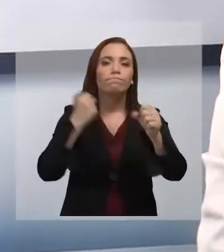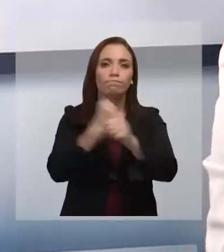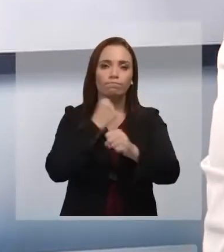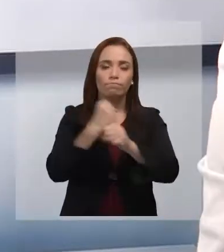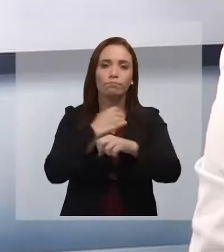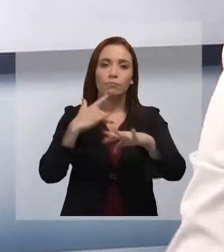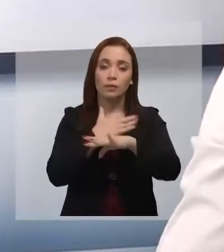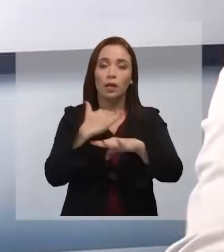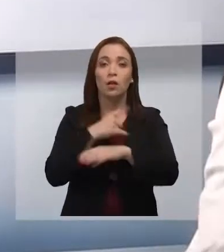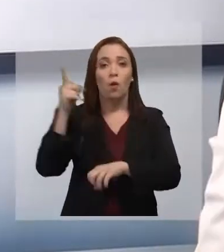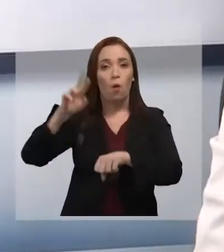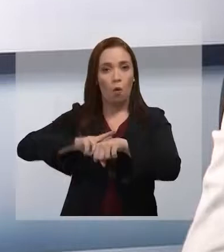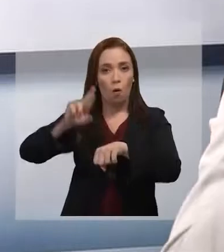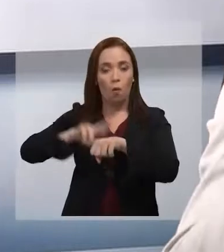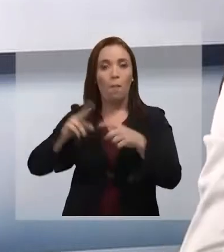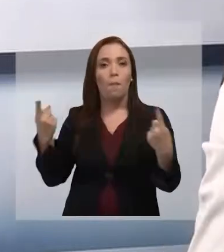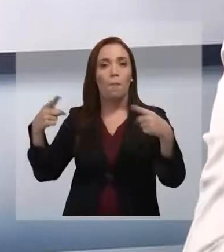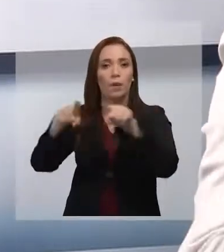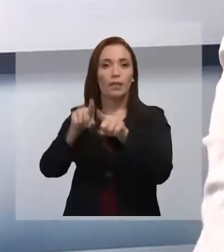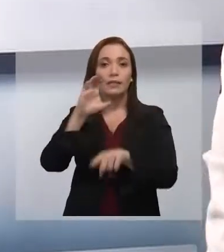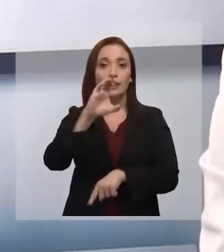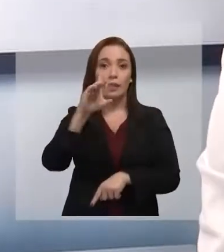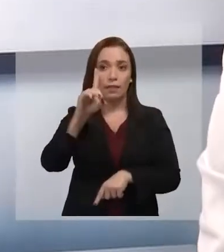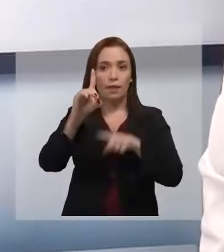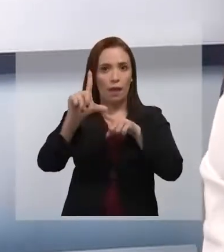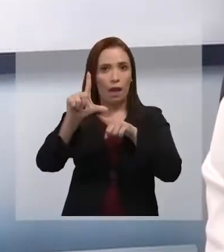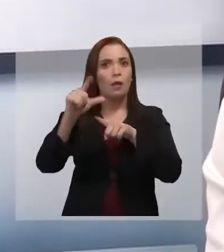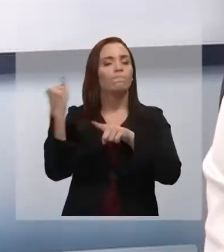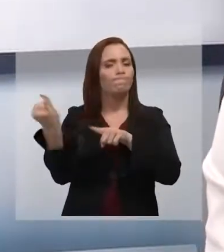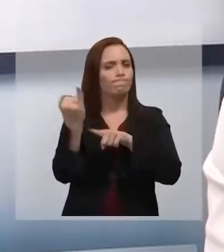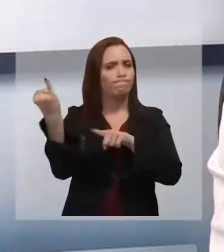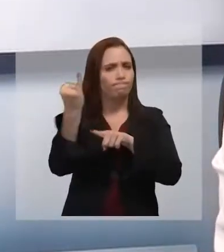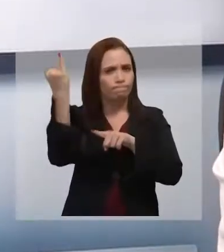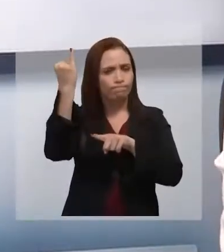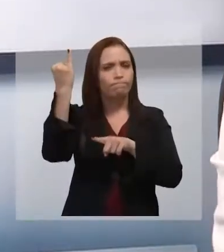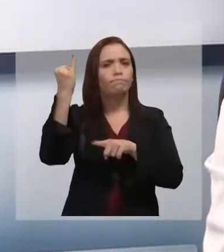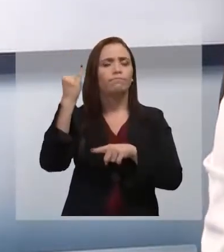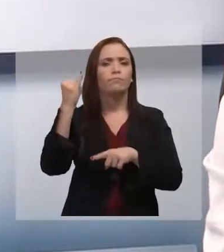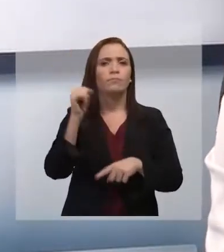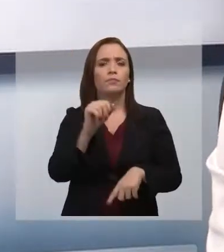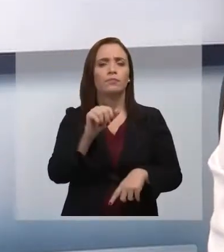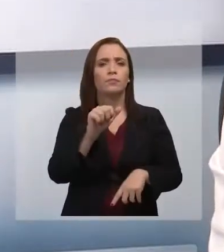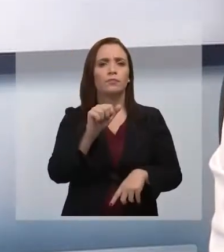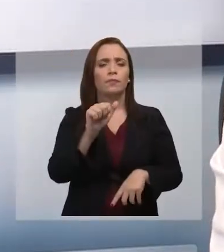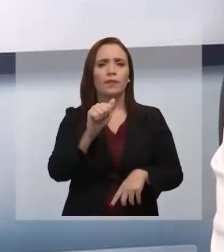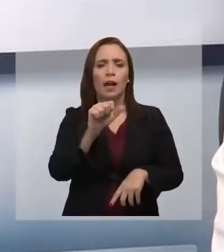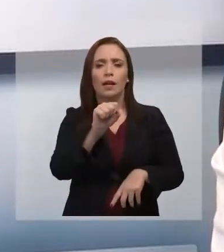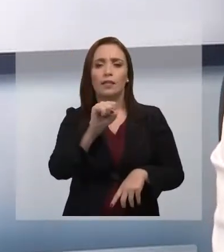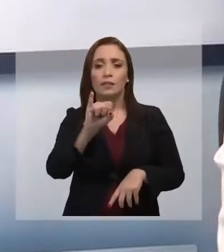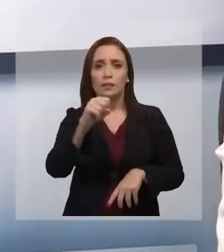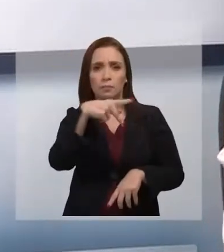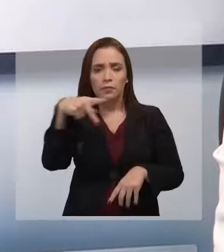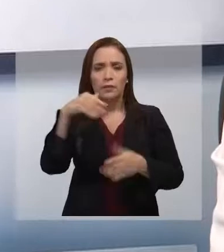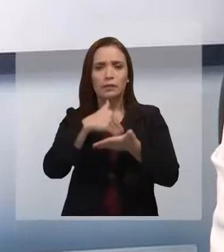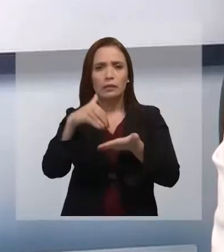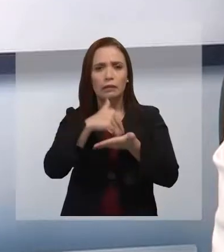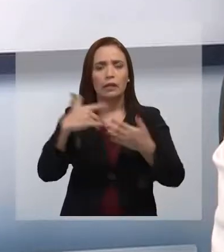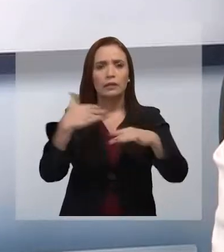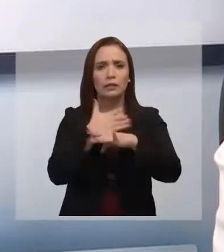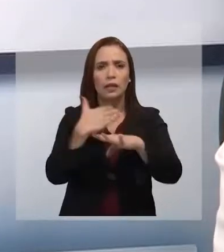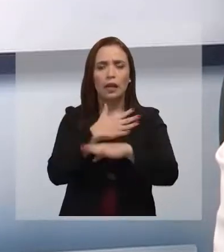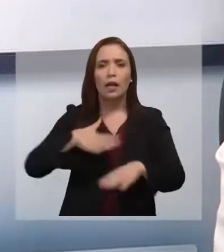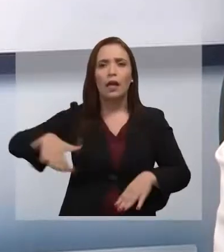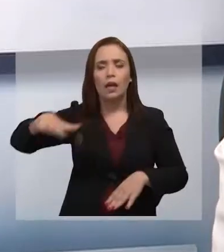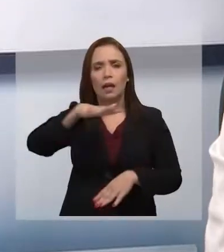do centro. O prefeito Roberto Cláudio, em parceria com a CDL, que tem um papel importantíssimo, né, o Assis aqui deixar registrado, o secretário do centro,